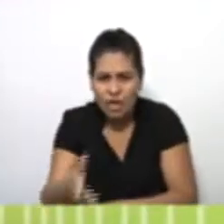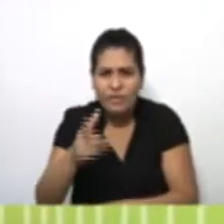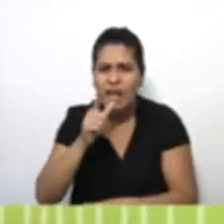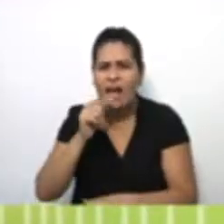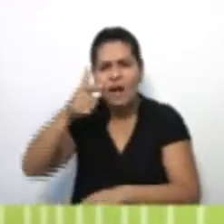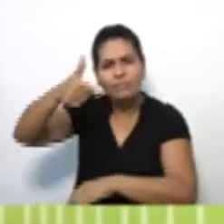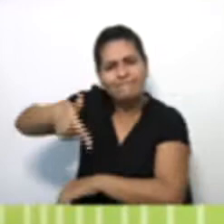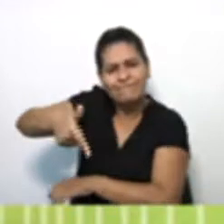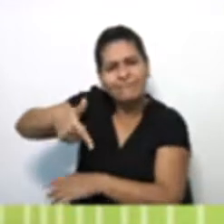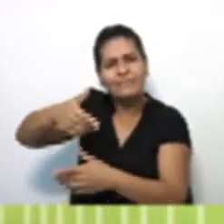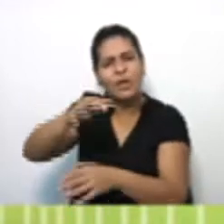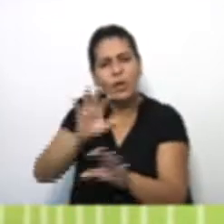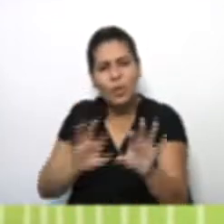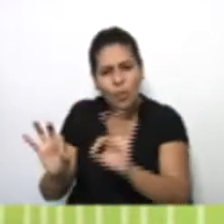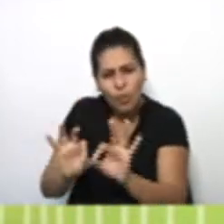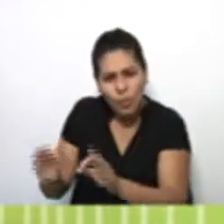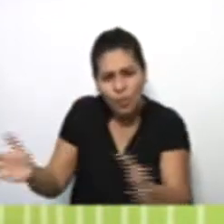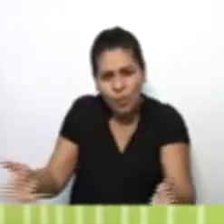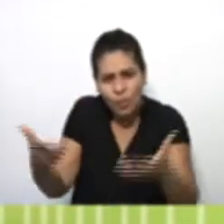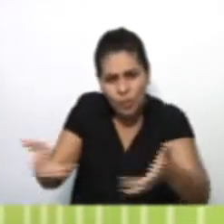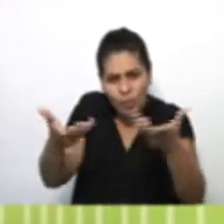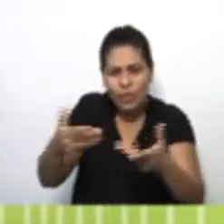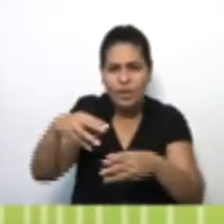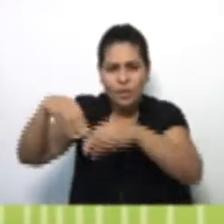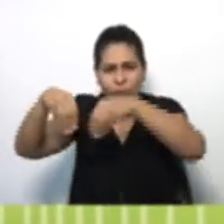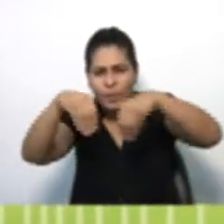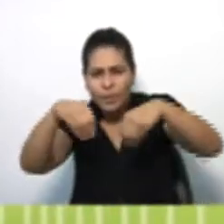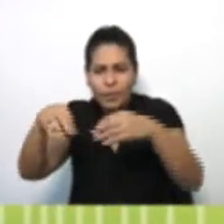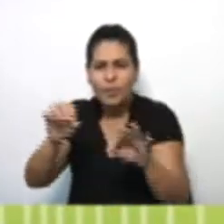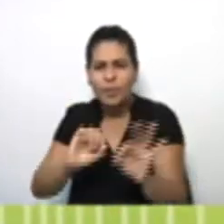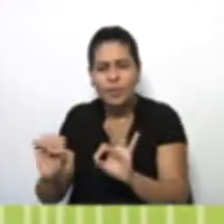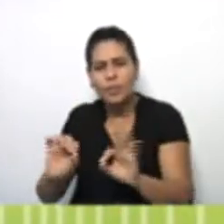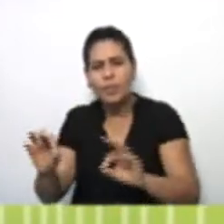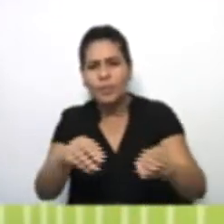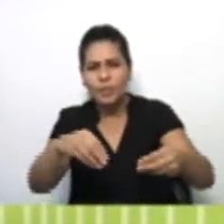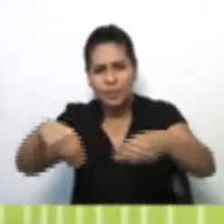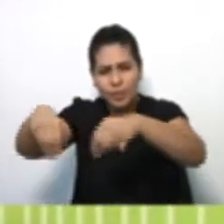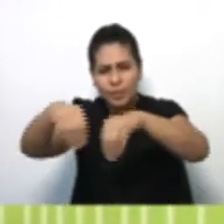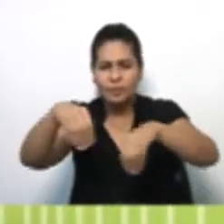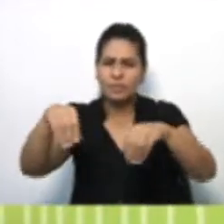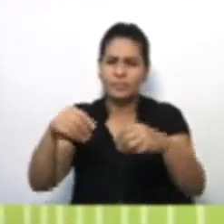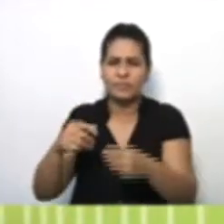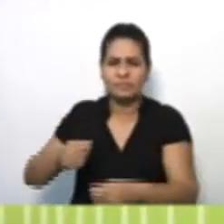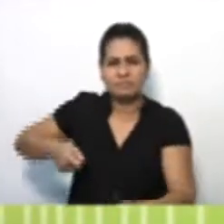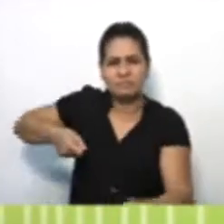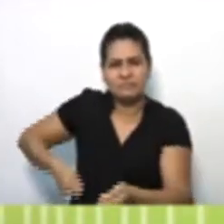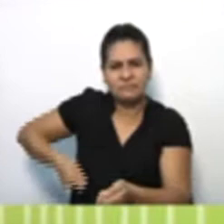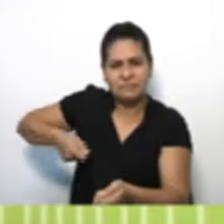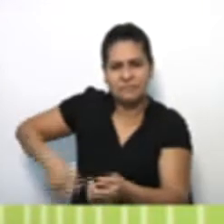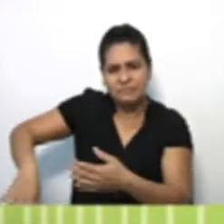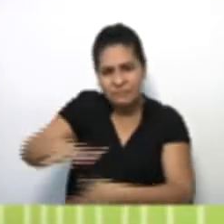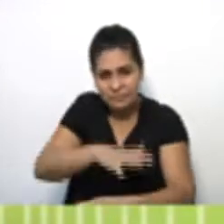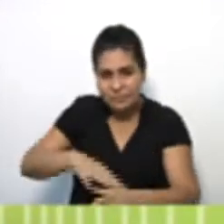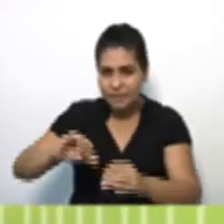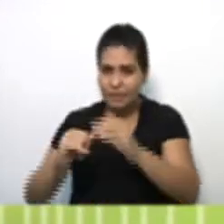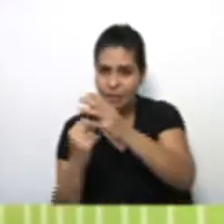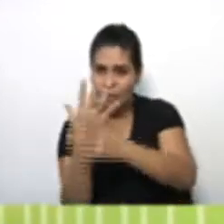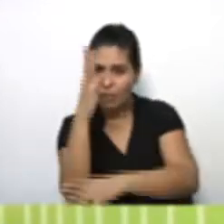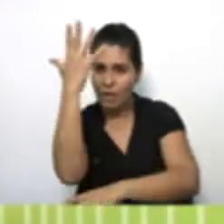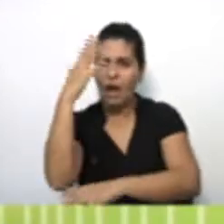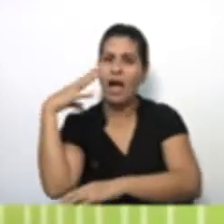você vai ter que arar a terra, né? Você vai ter que colocar lá os monte de agrotóxico lá, que é exatamente para